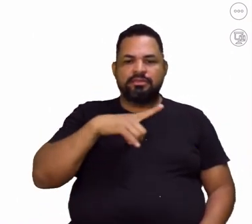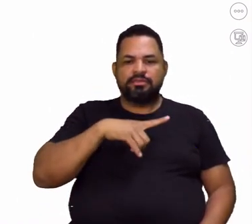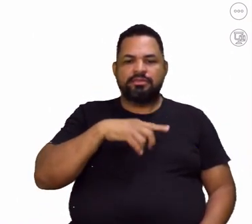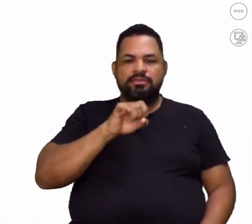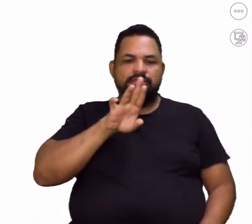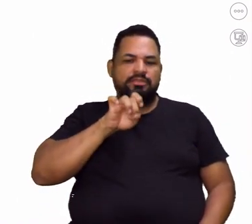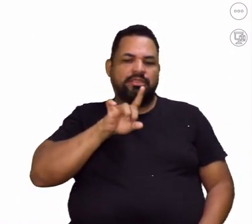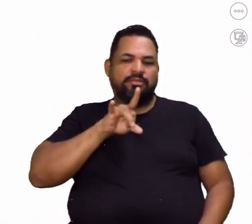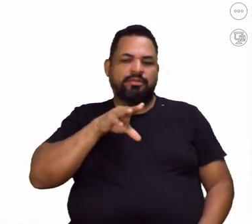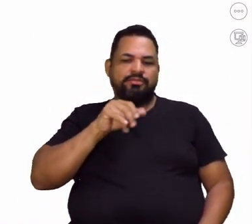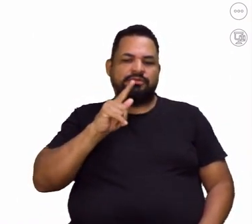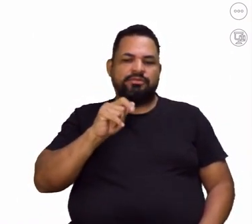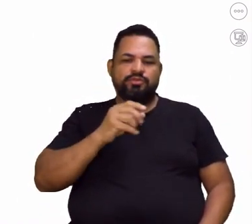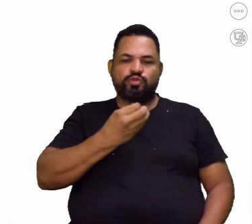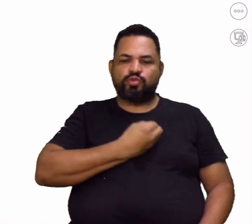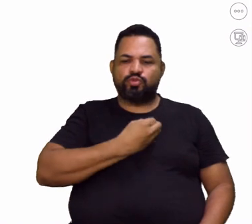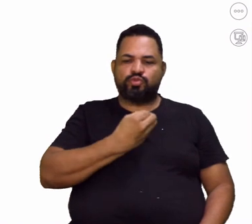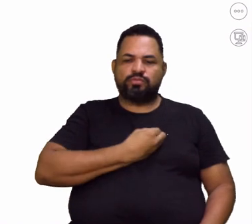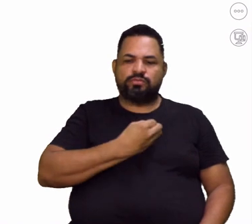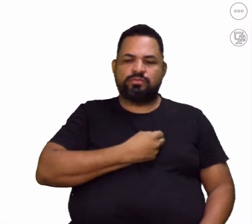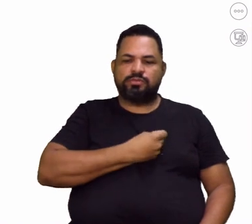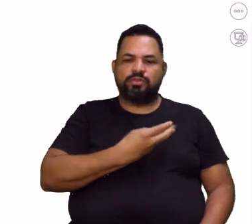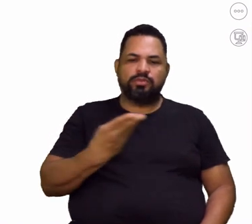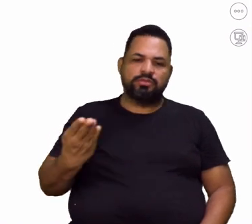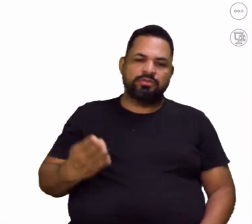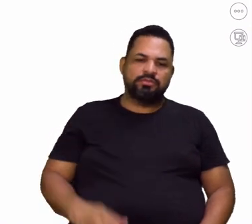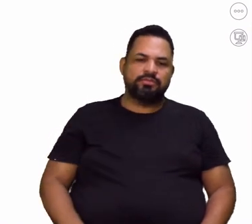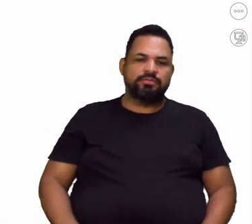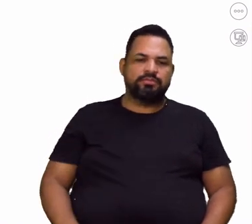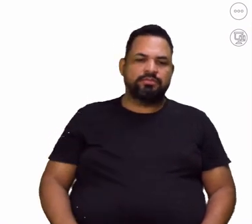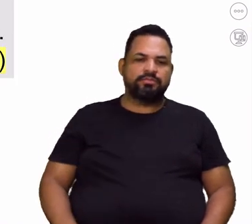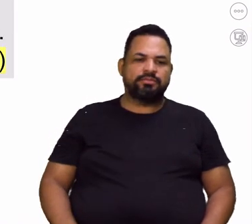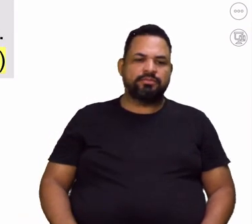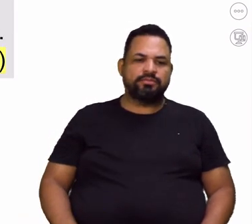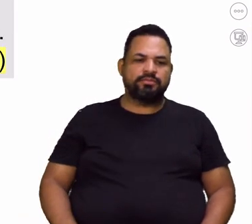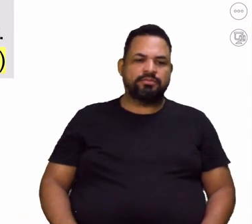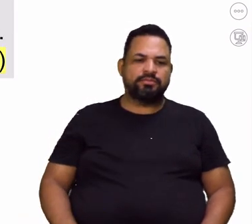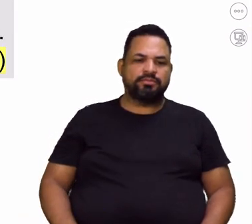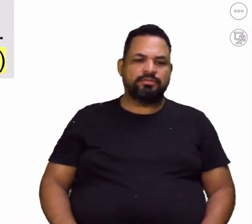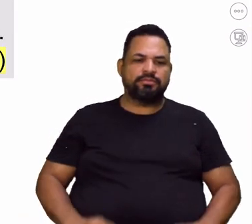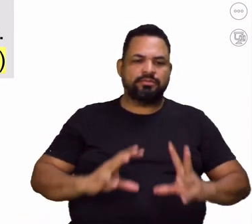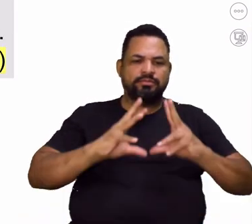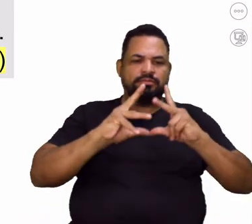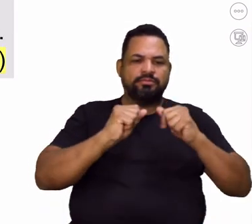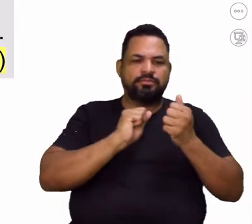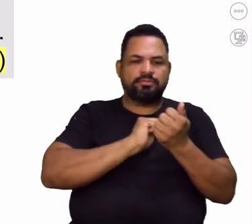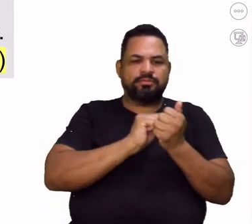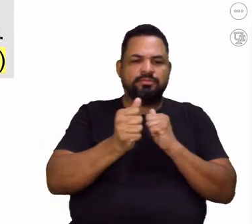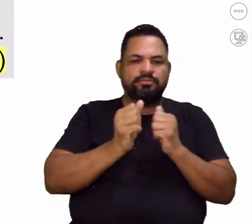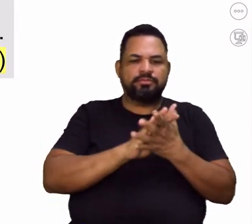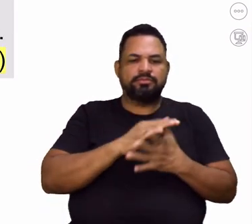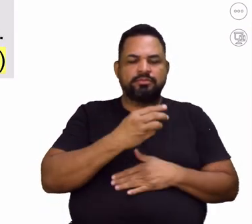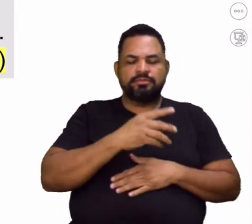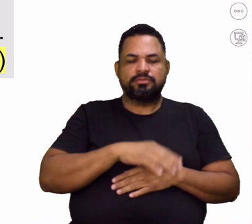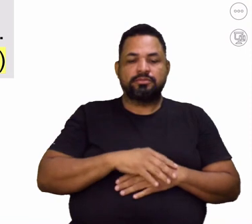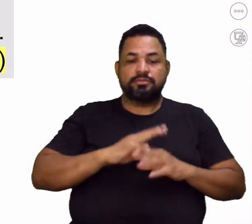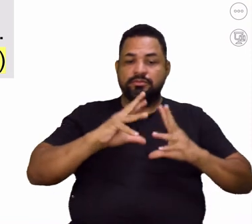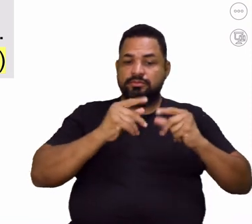silepse de número. Vamos ver mais uma aqui. Ó, todos os